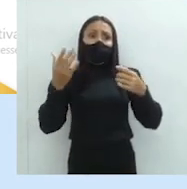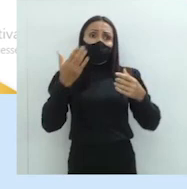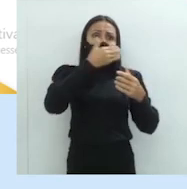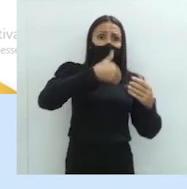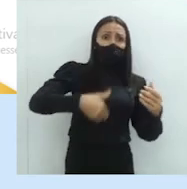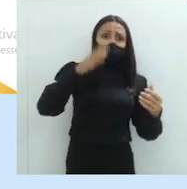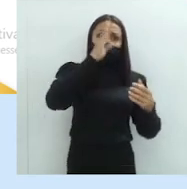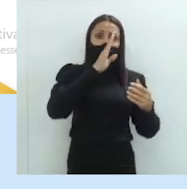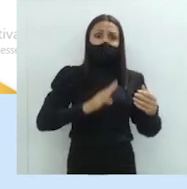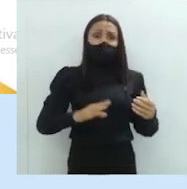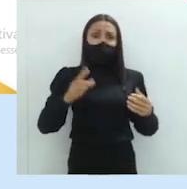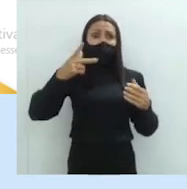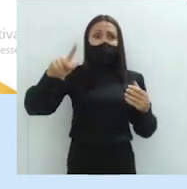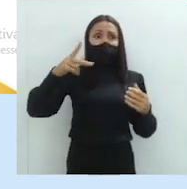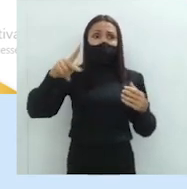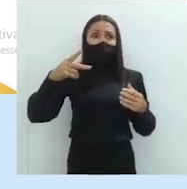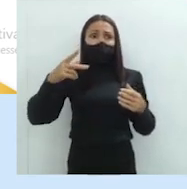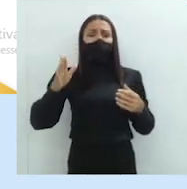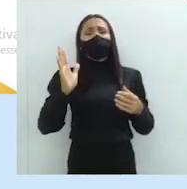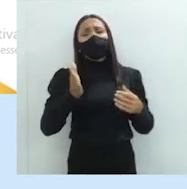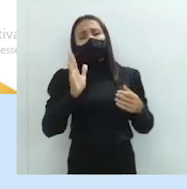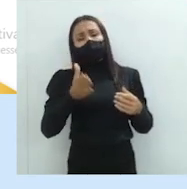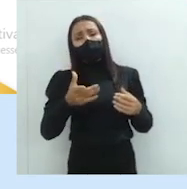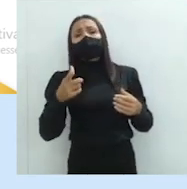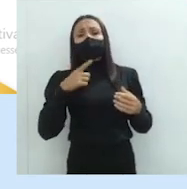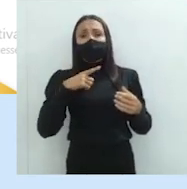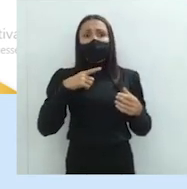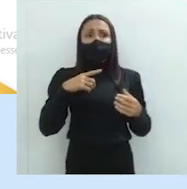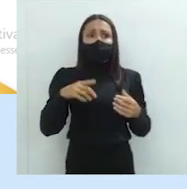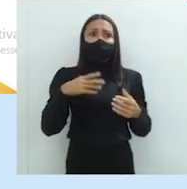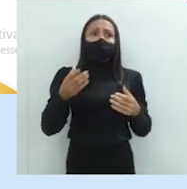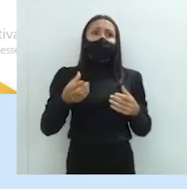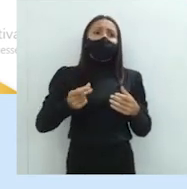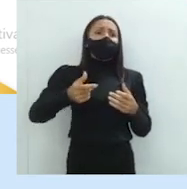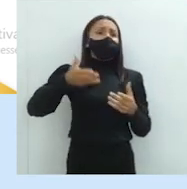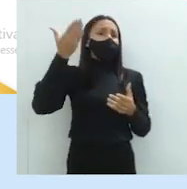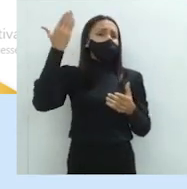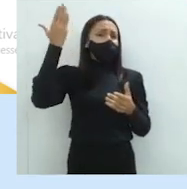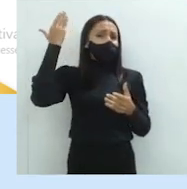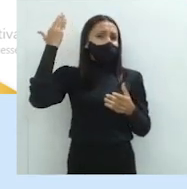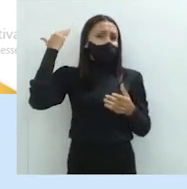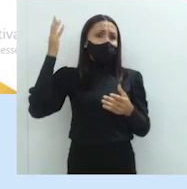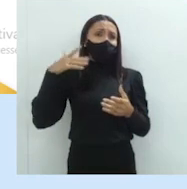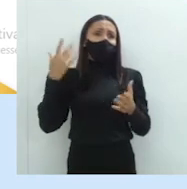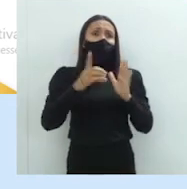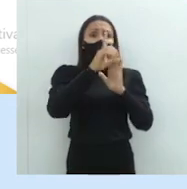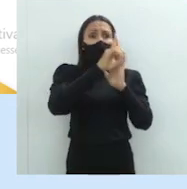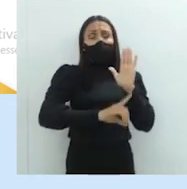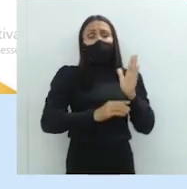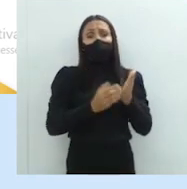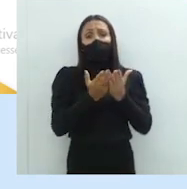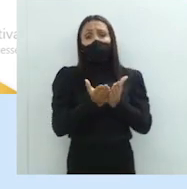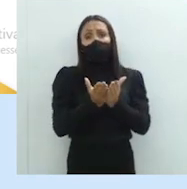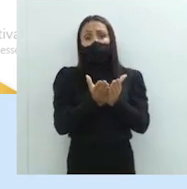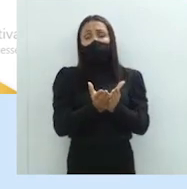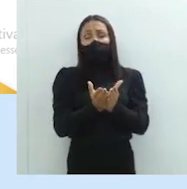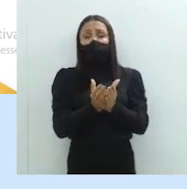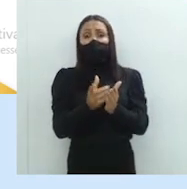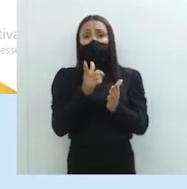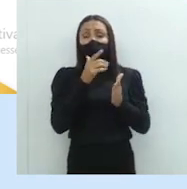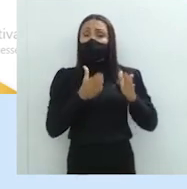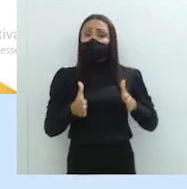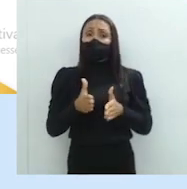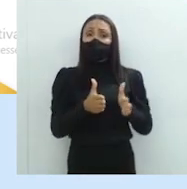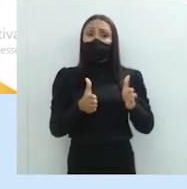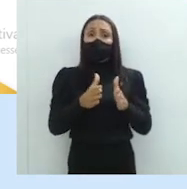já existia desde as negociações referentes ao quê? Aos direitos de navegação no Rio